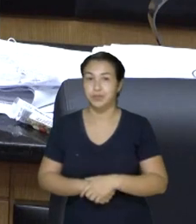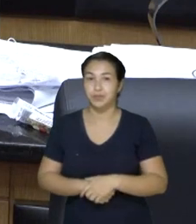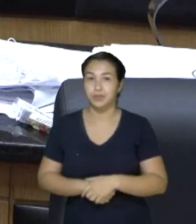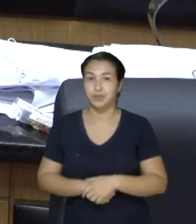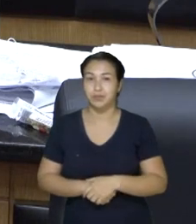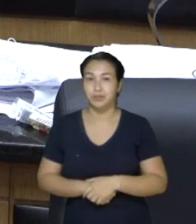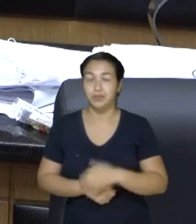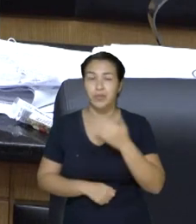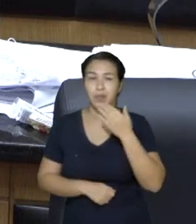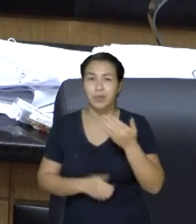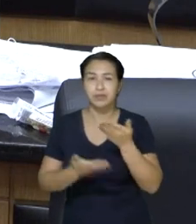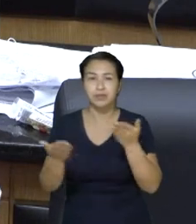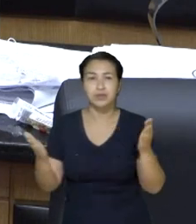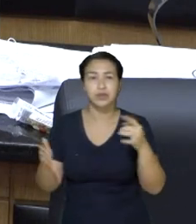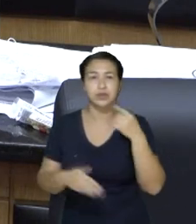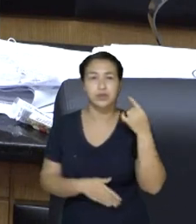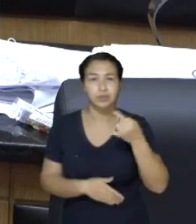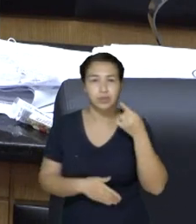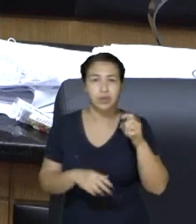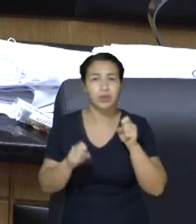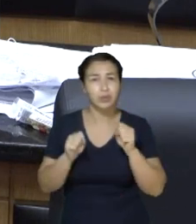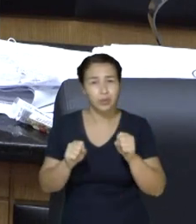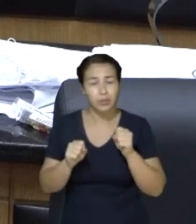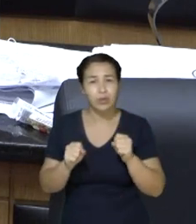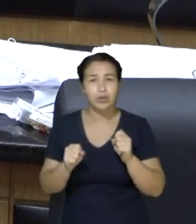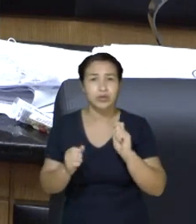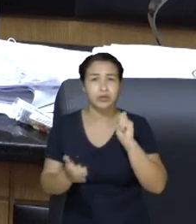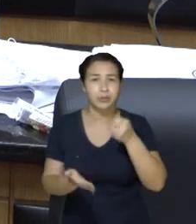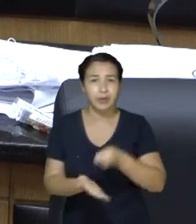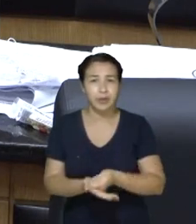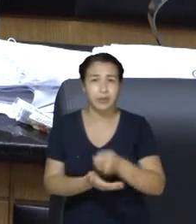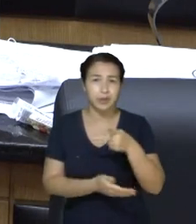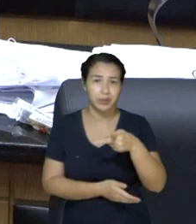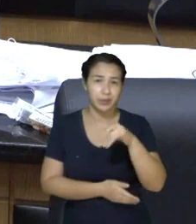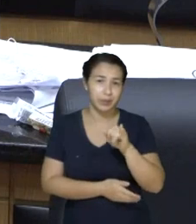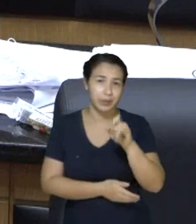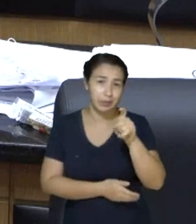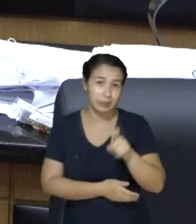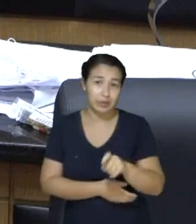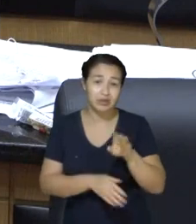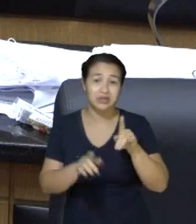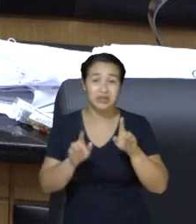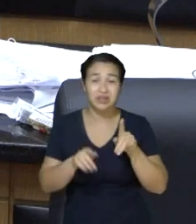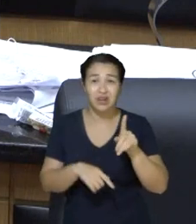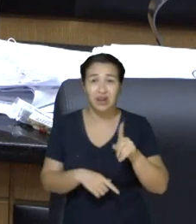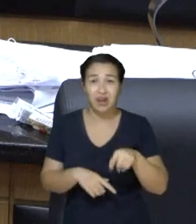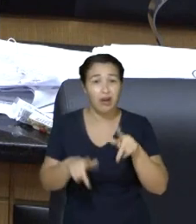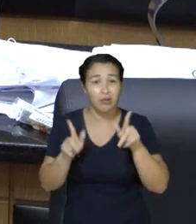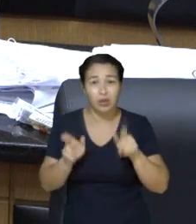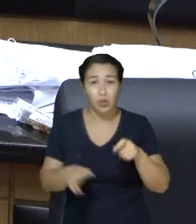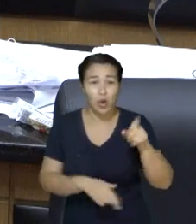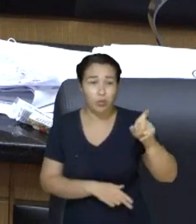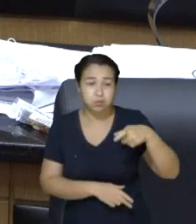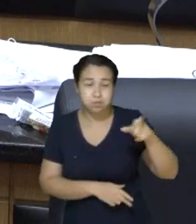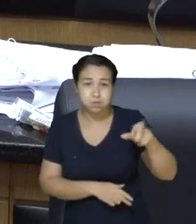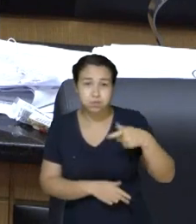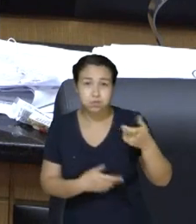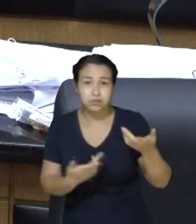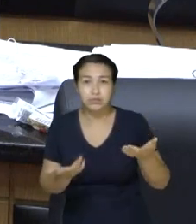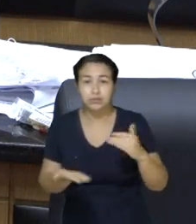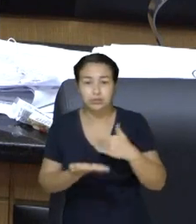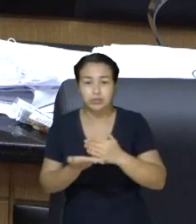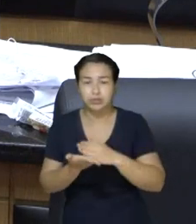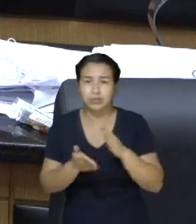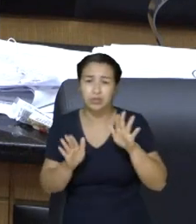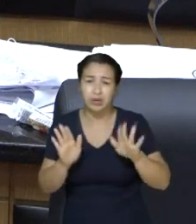eu peço aos deputados aí que o pagamento com o PIX é da mesma forma com o cartão de crédito, eventualmente você esquece a